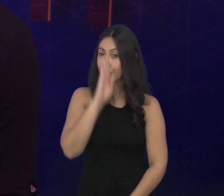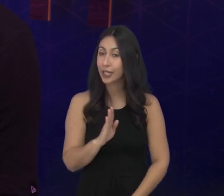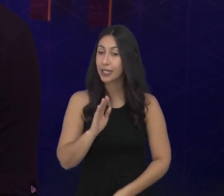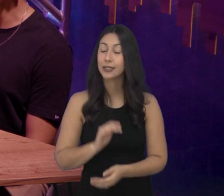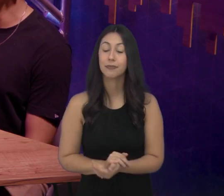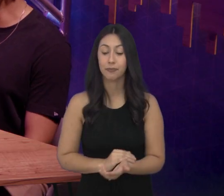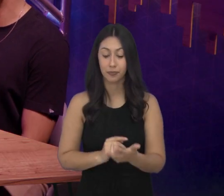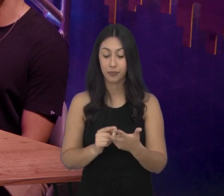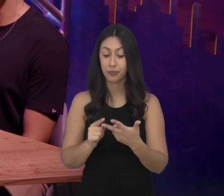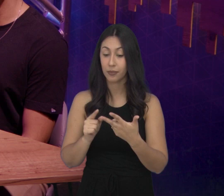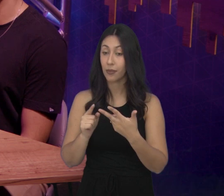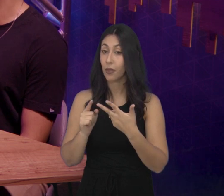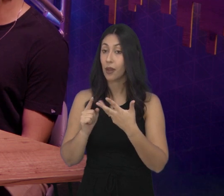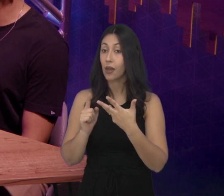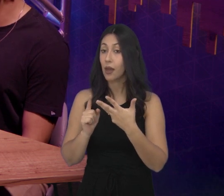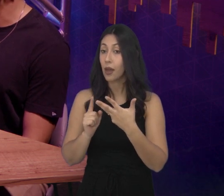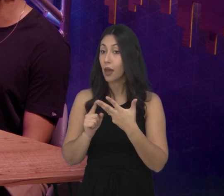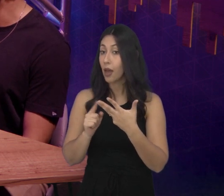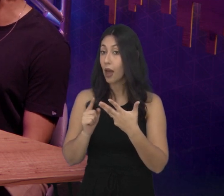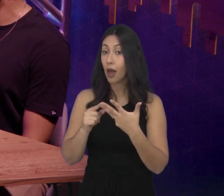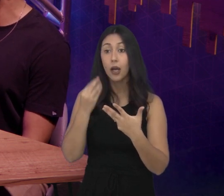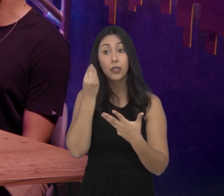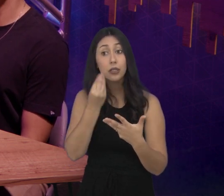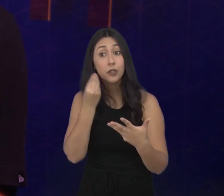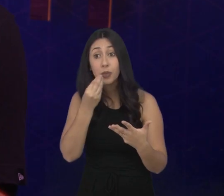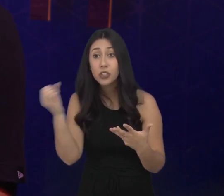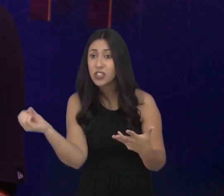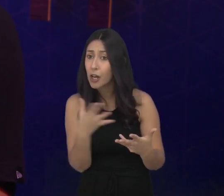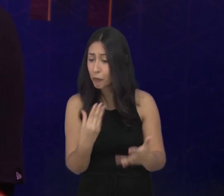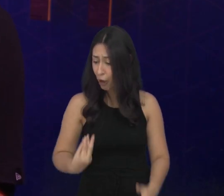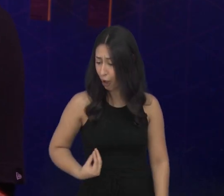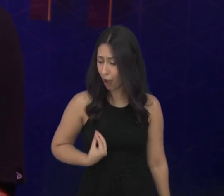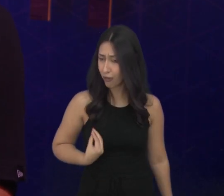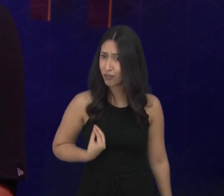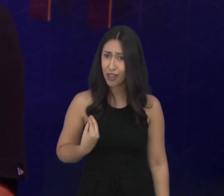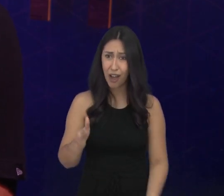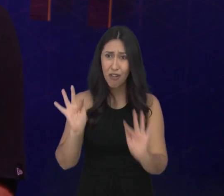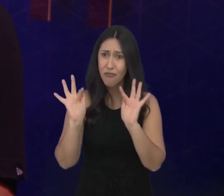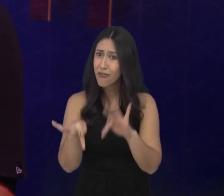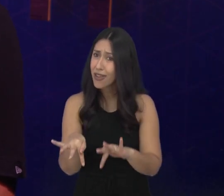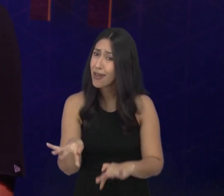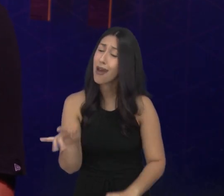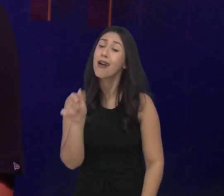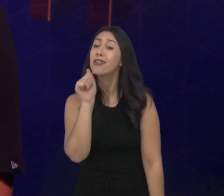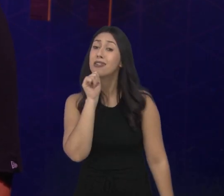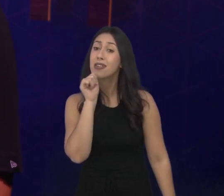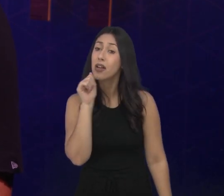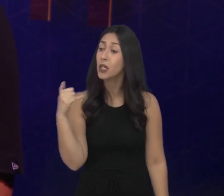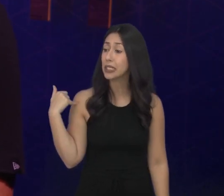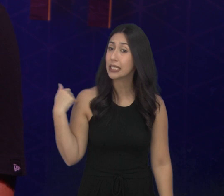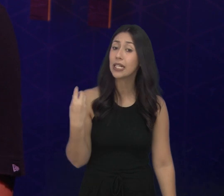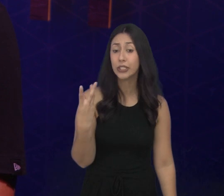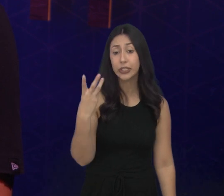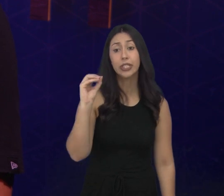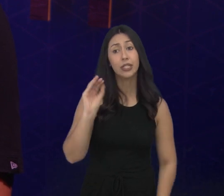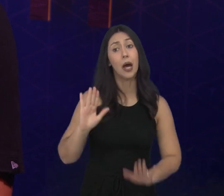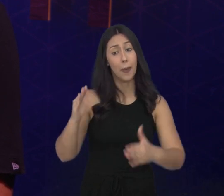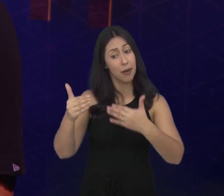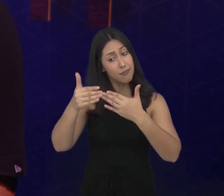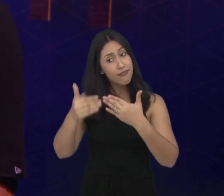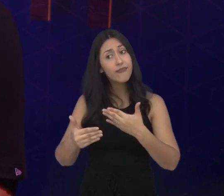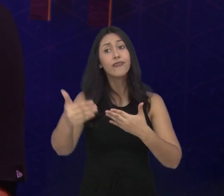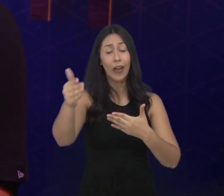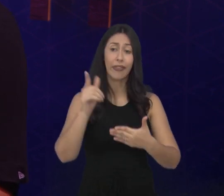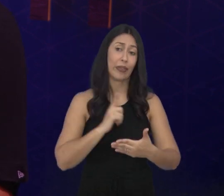gratuitamente. Experimente coisas novas. A vida não acabou, galera. Tipo assim, você chegou nos 30 anos, mas tem tempo ainda